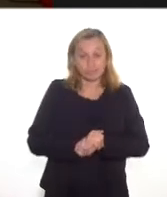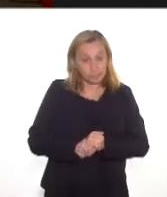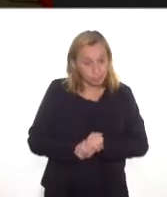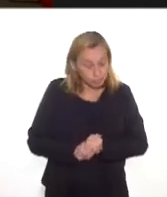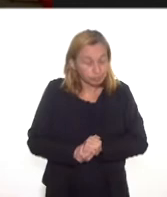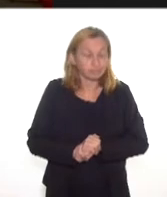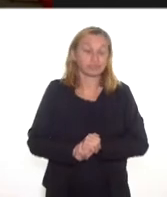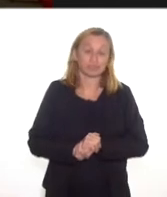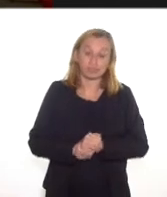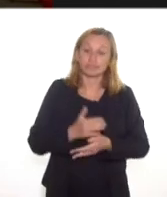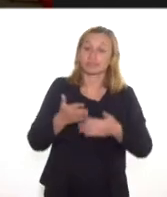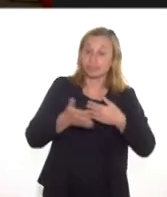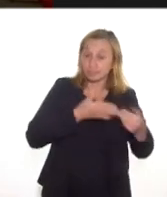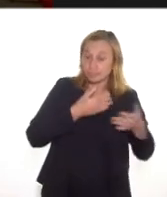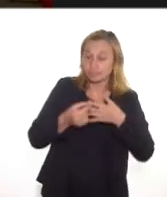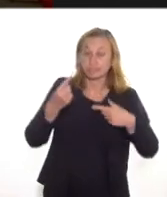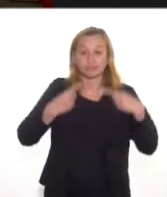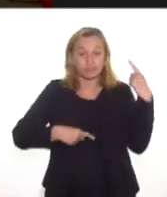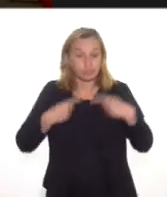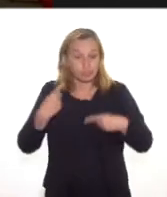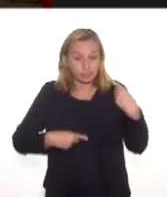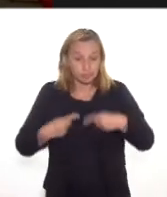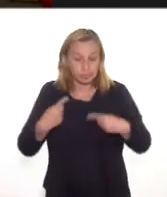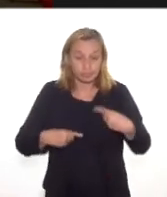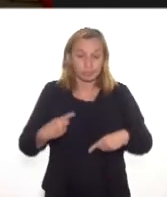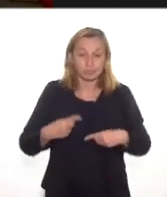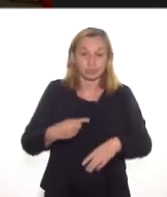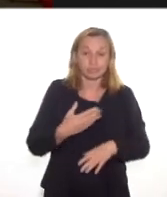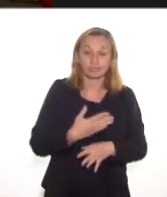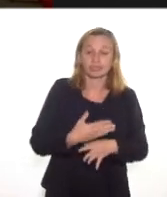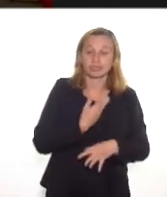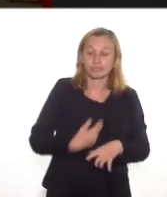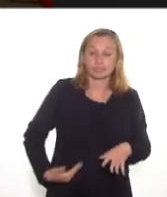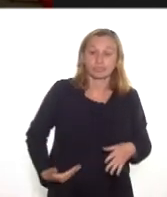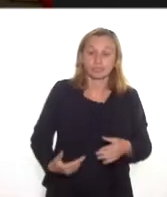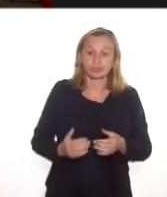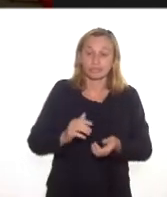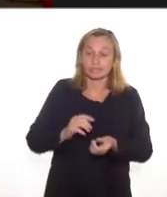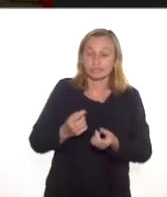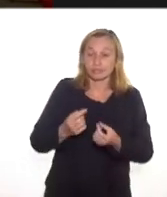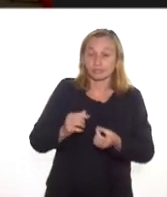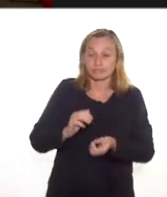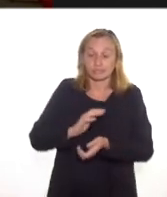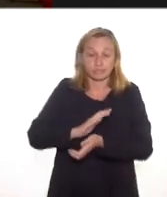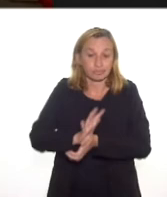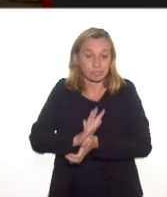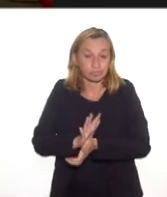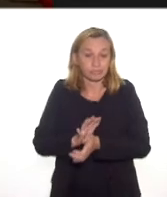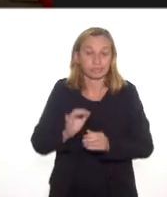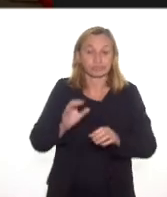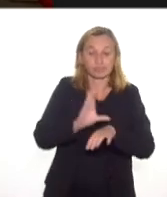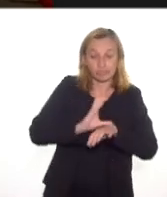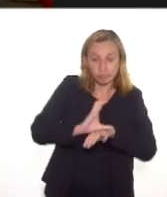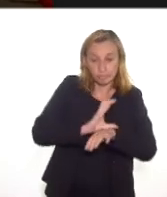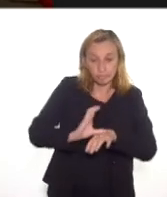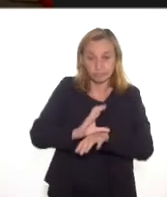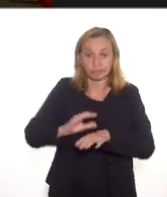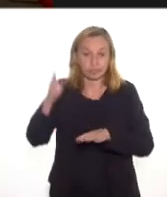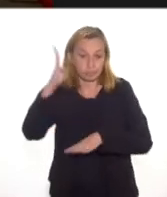qualquer política pública não venha ferir a Constituição brasileira. Então, é muito importante nós